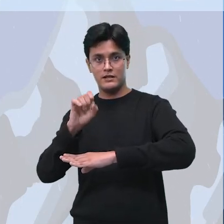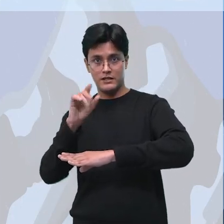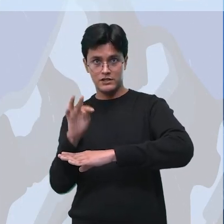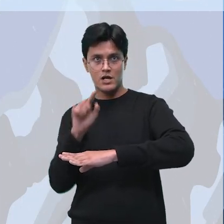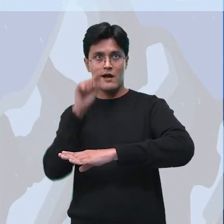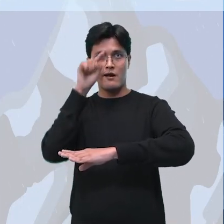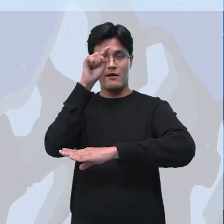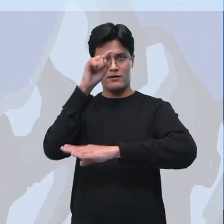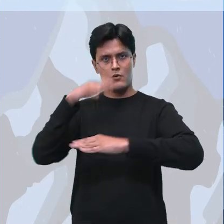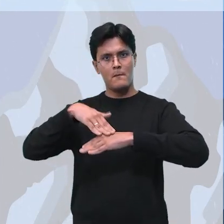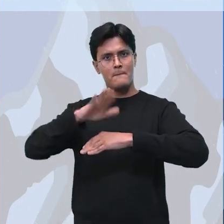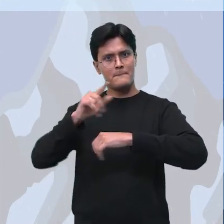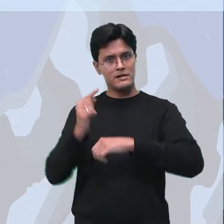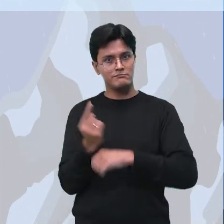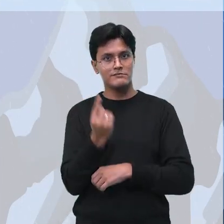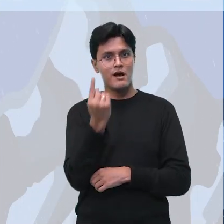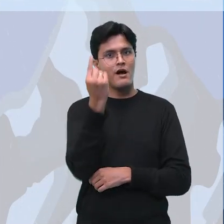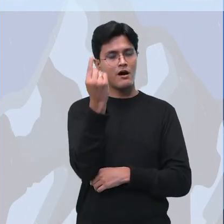mais